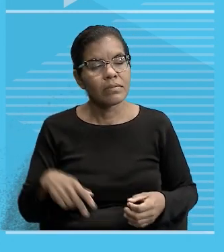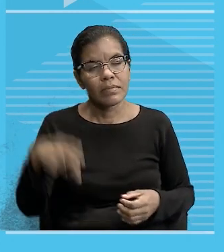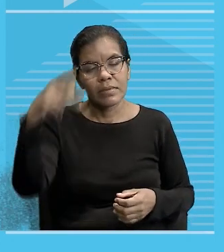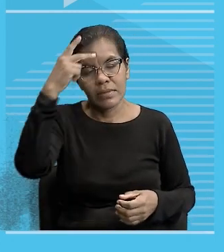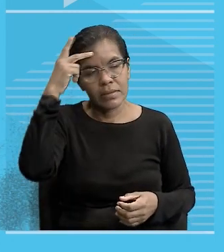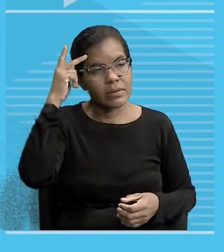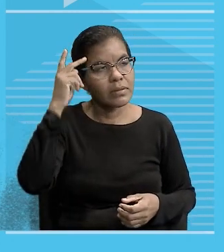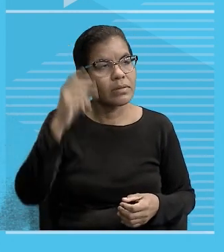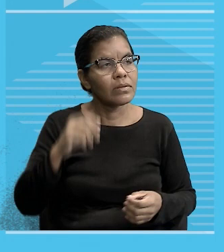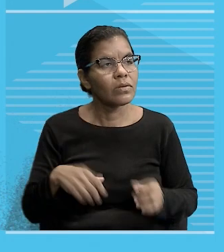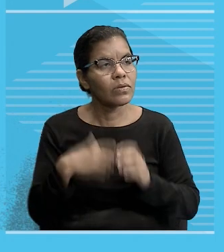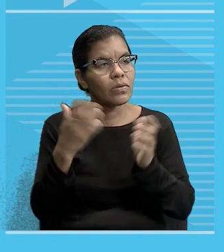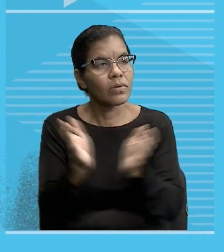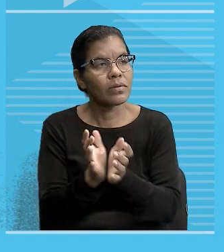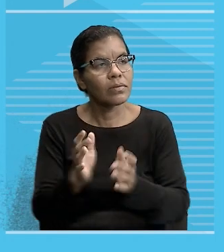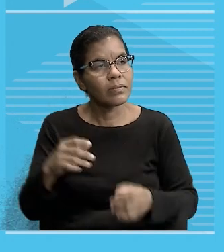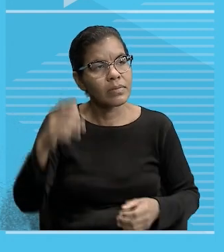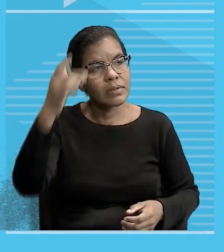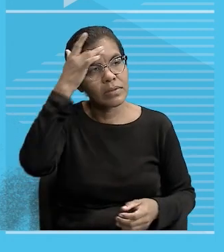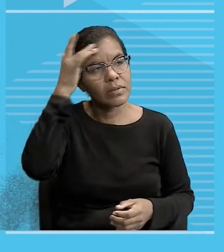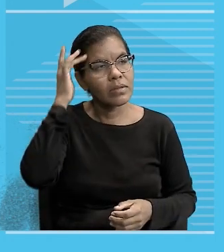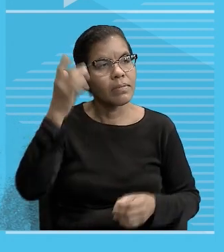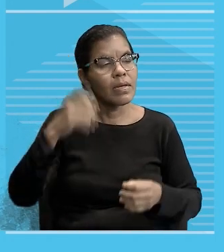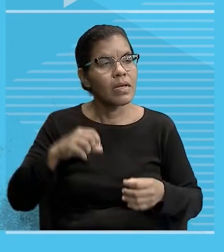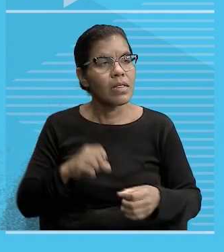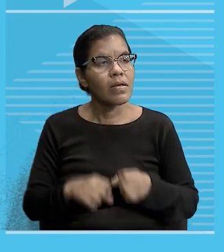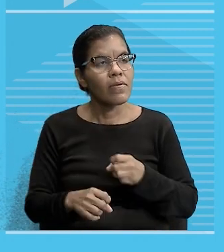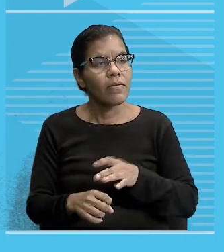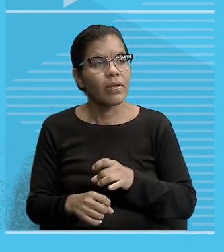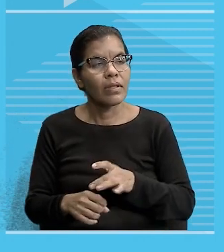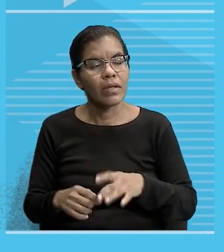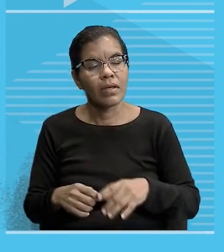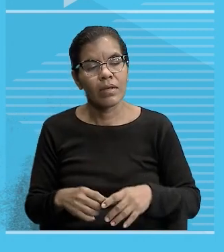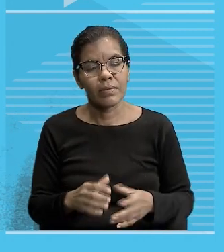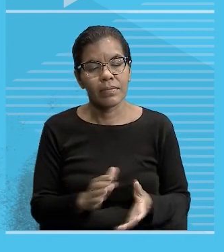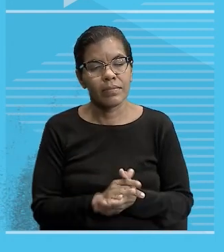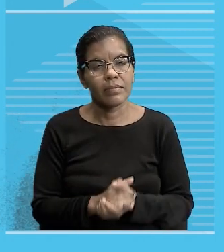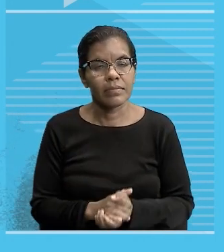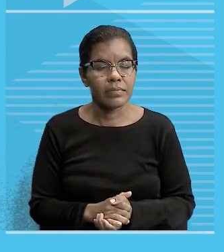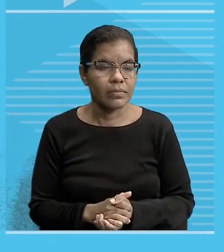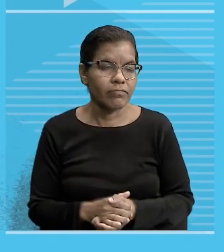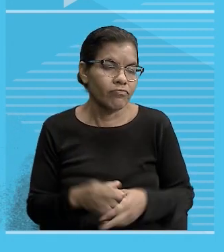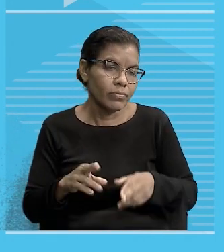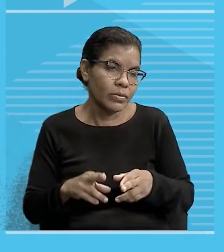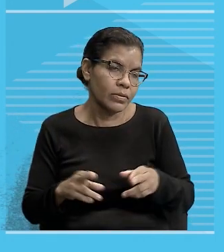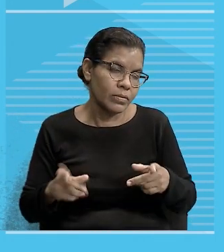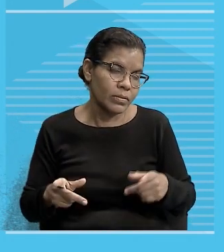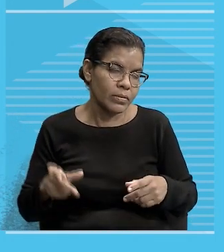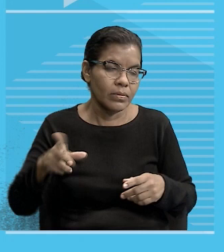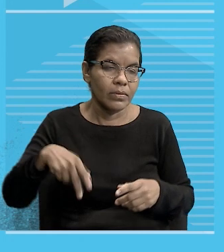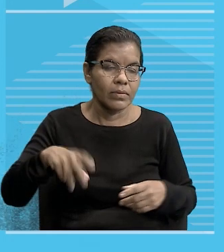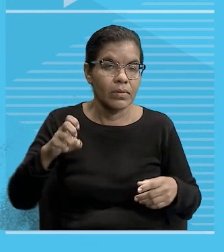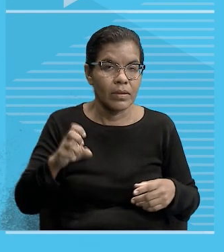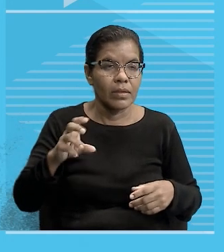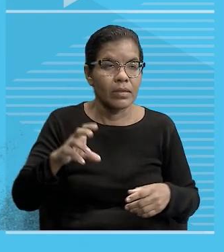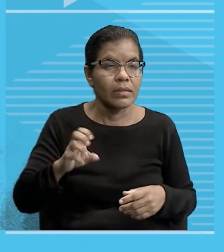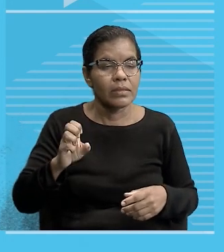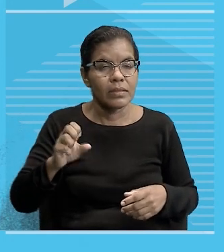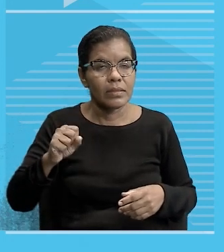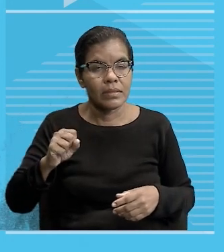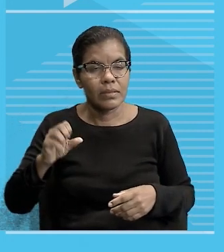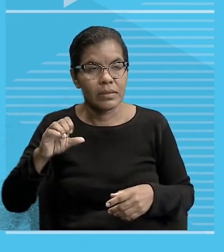dos clientes existe a diferença entre necessidade e desejo necessidade é algo lógico